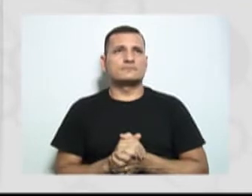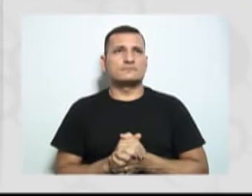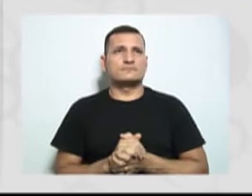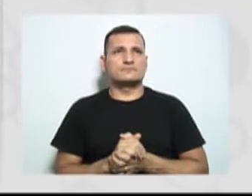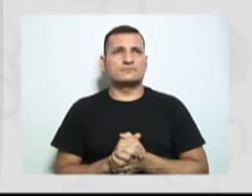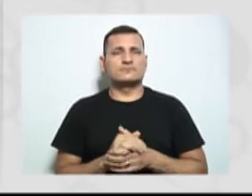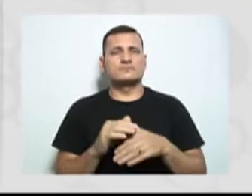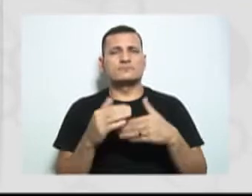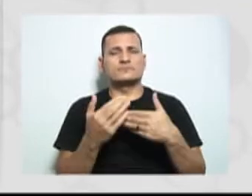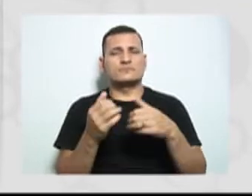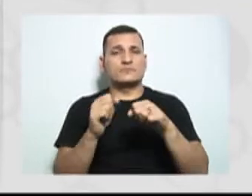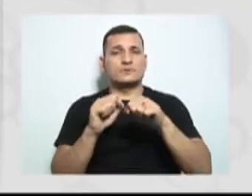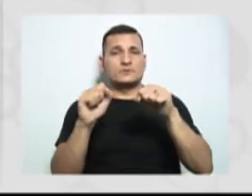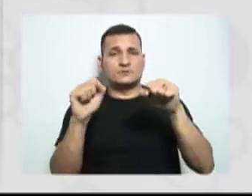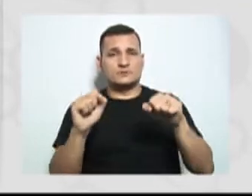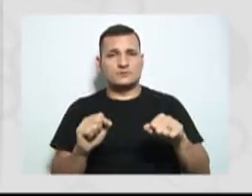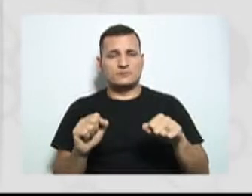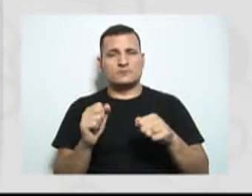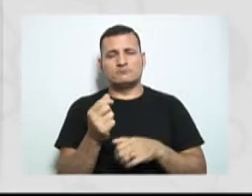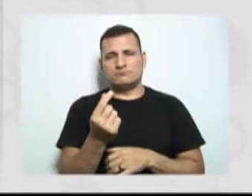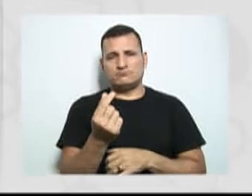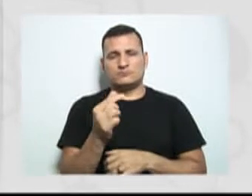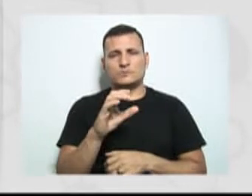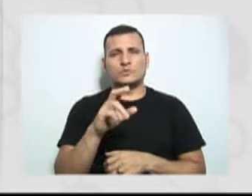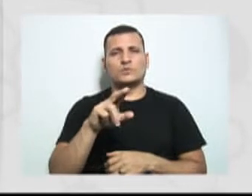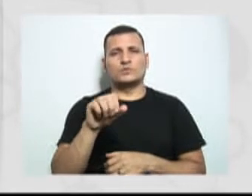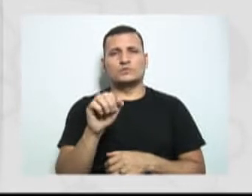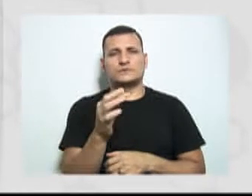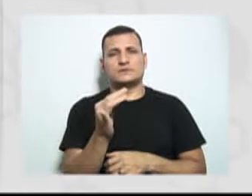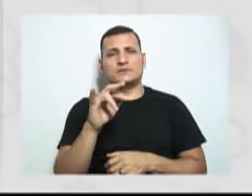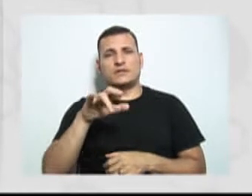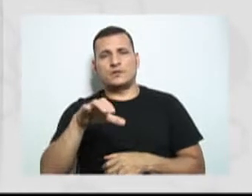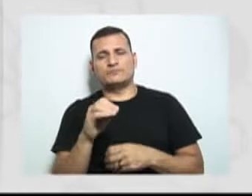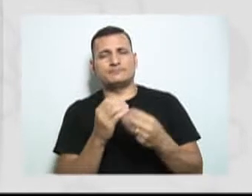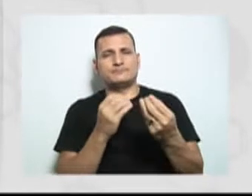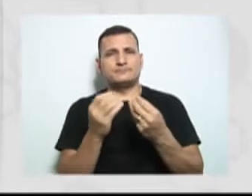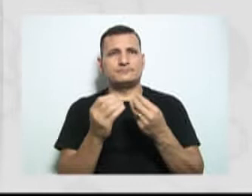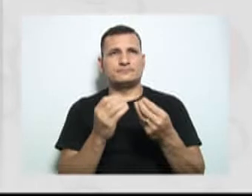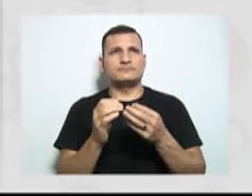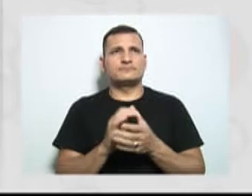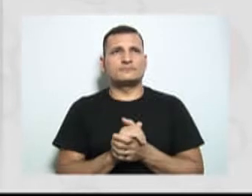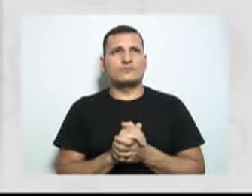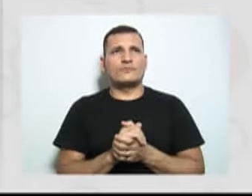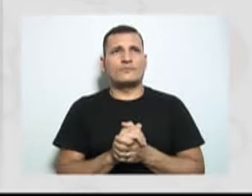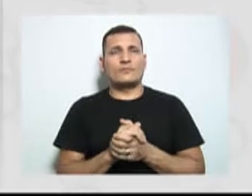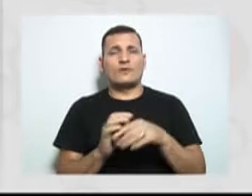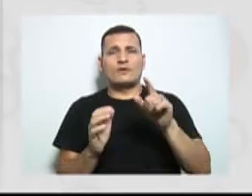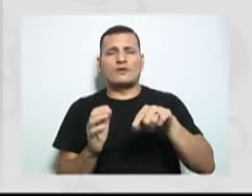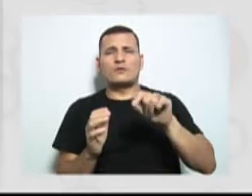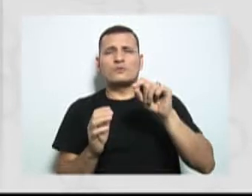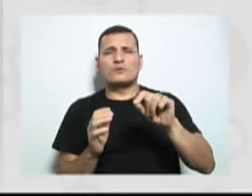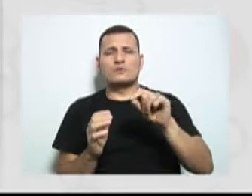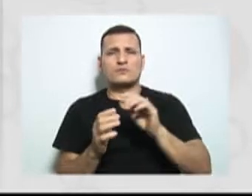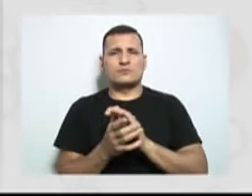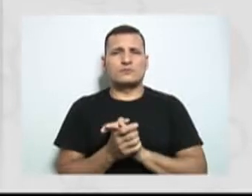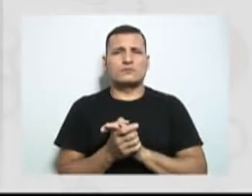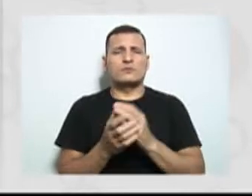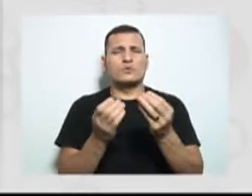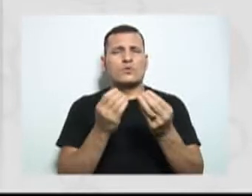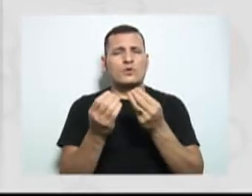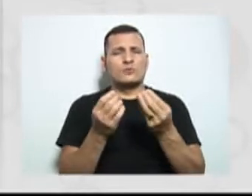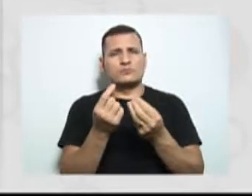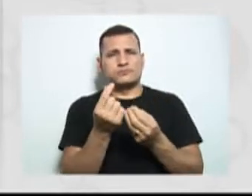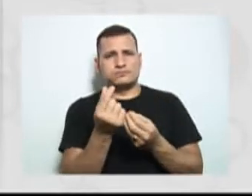O sistema de custeio, vamos iniciar. O sistema de custeio refere-se à forma pela qual os custos